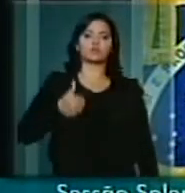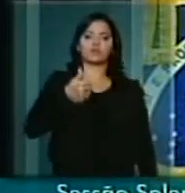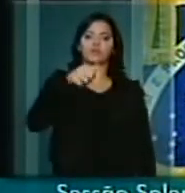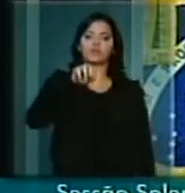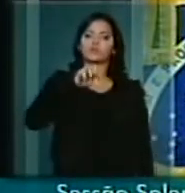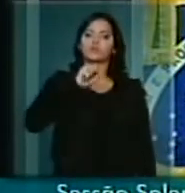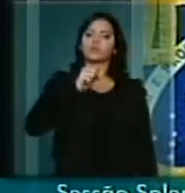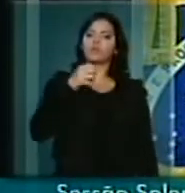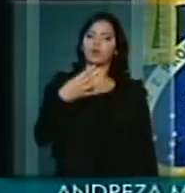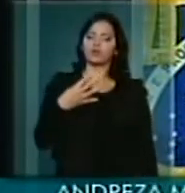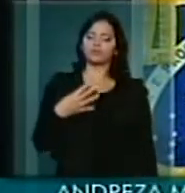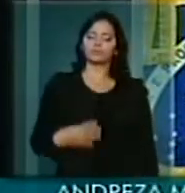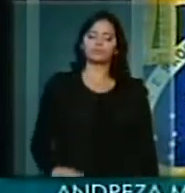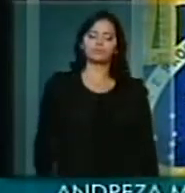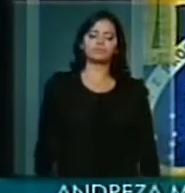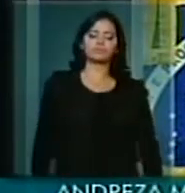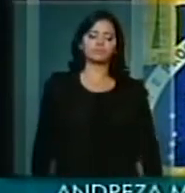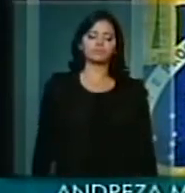1984.